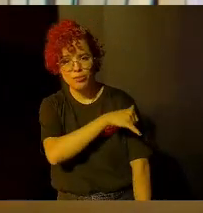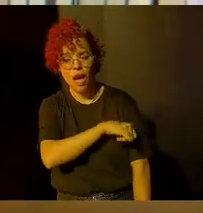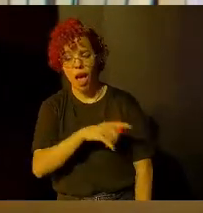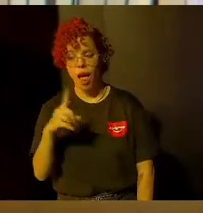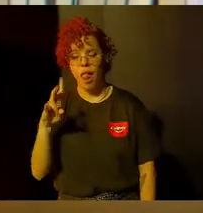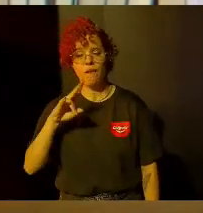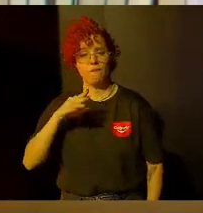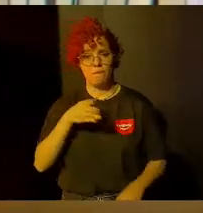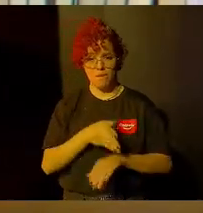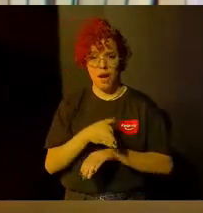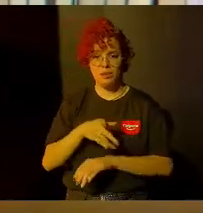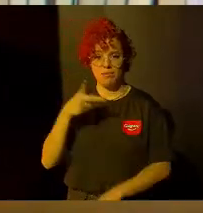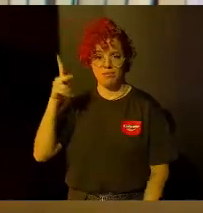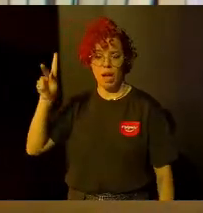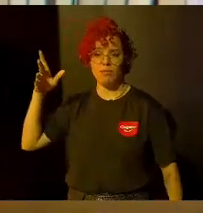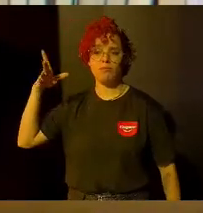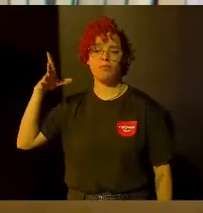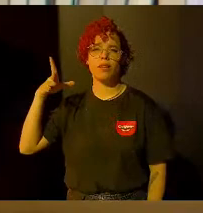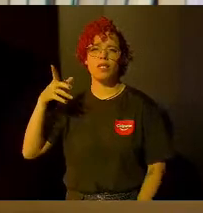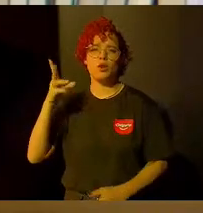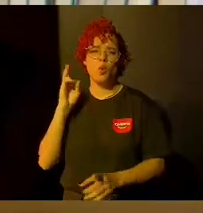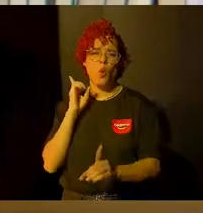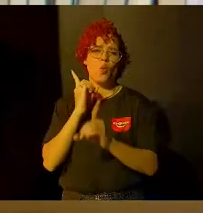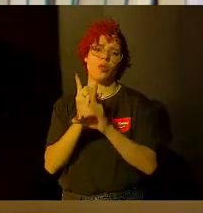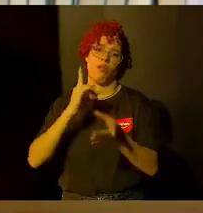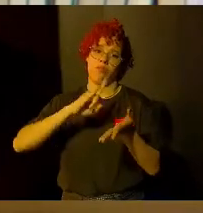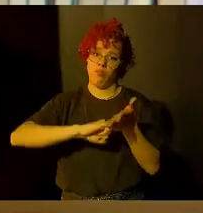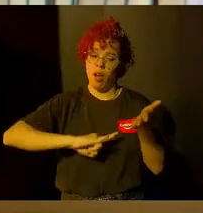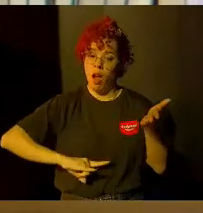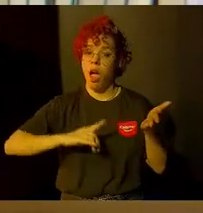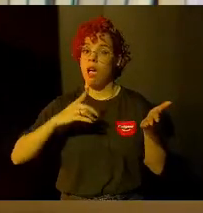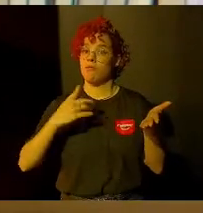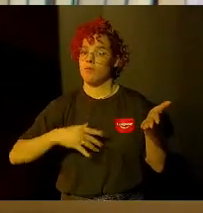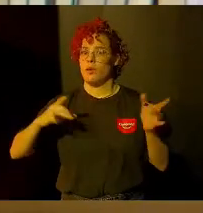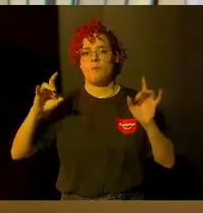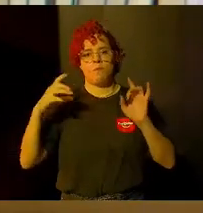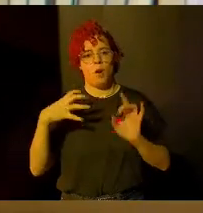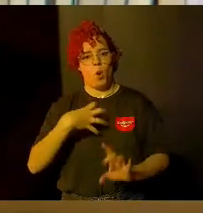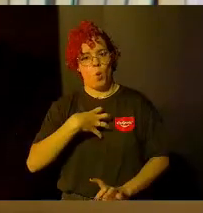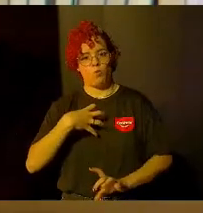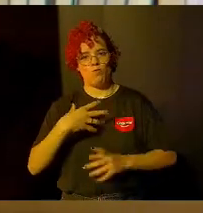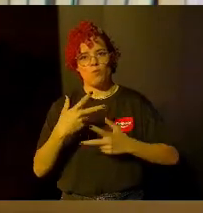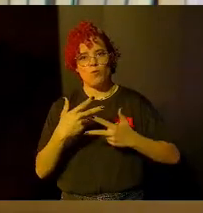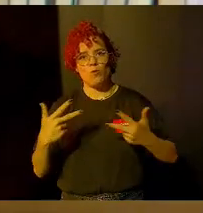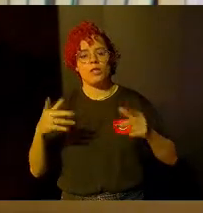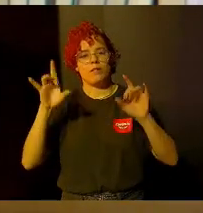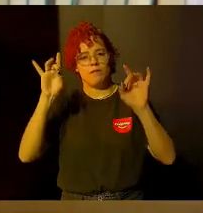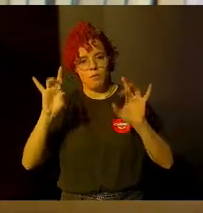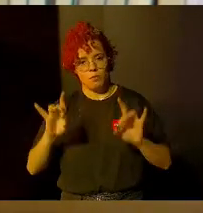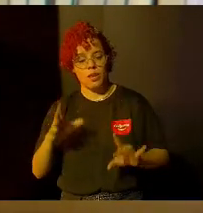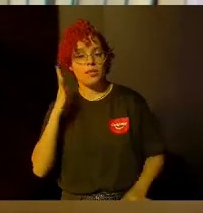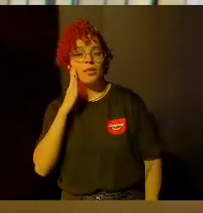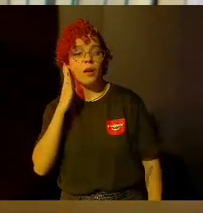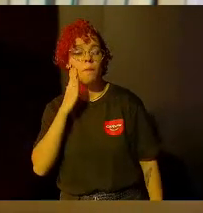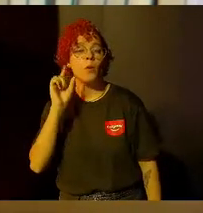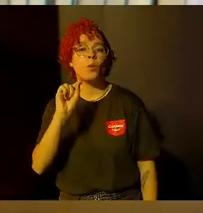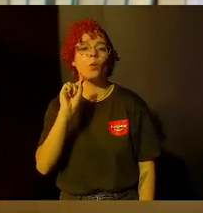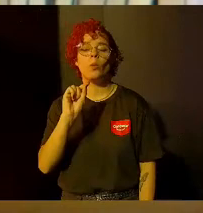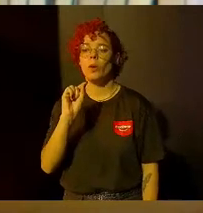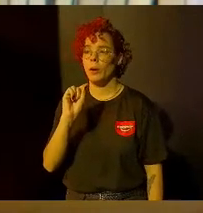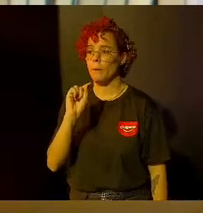leva então encontrar essa documentação foi uma coisa muito especial e saber que